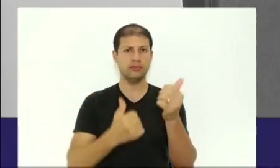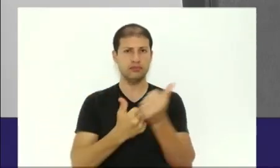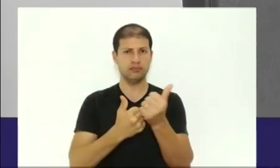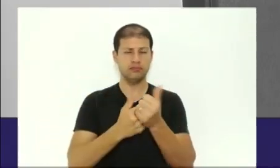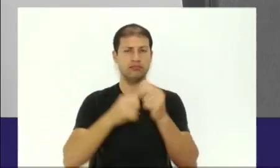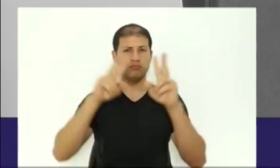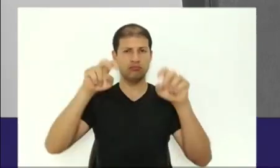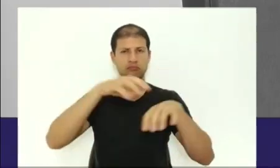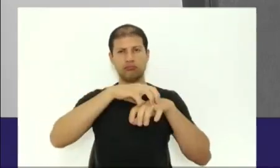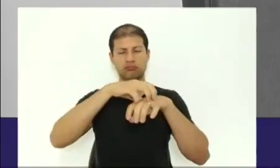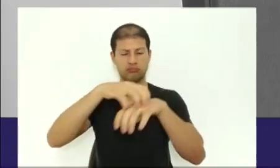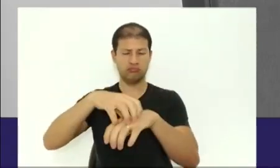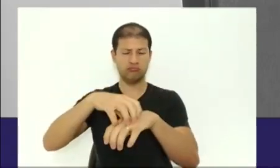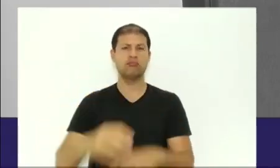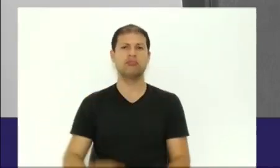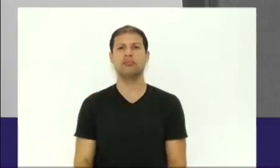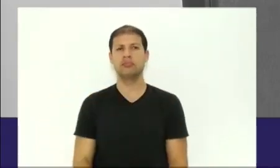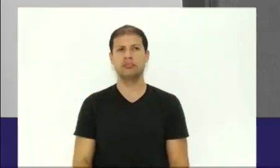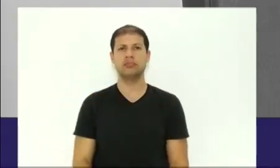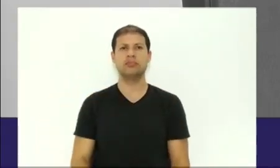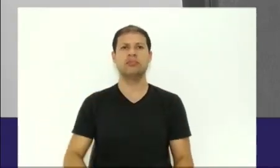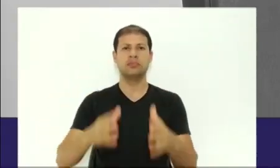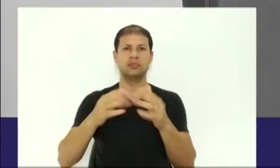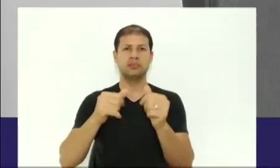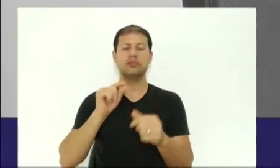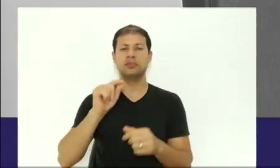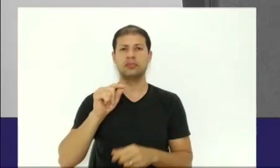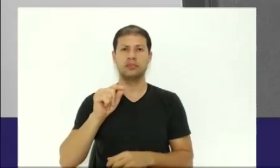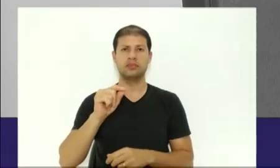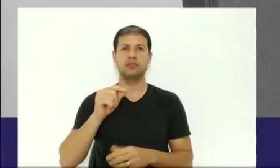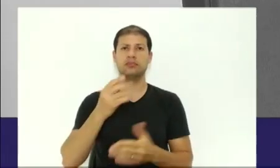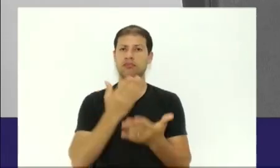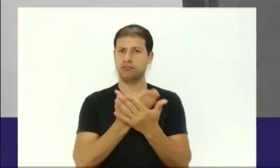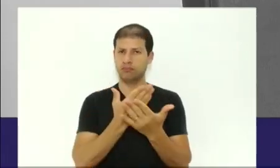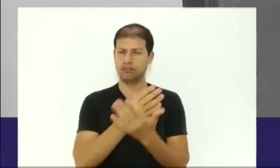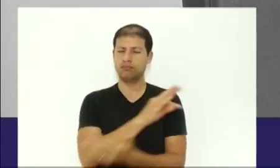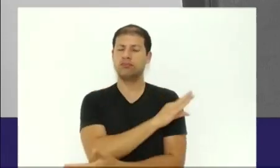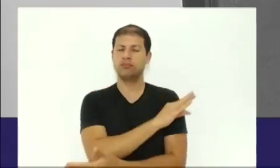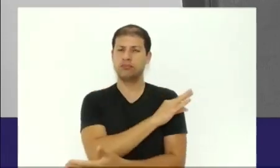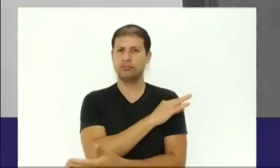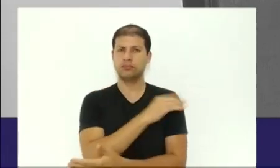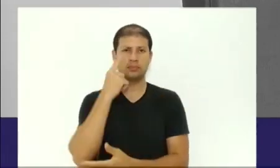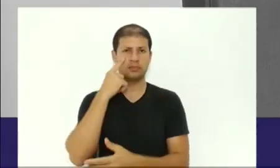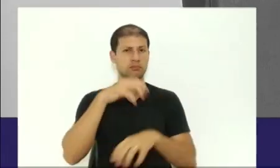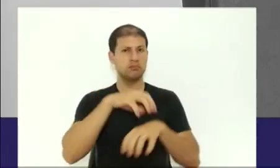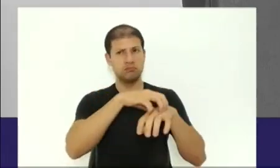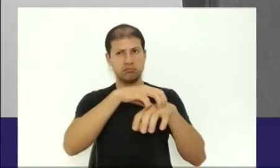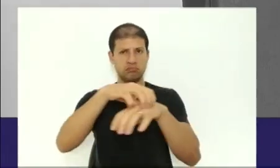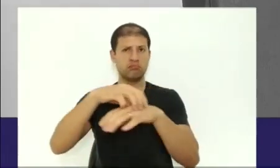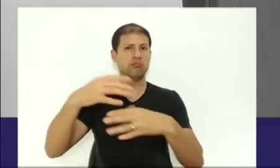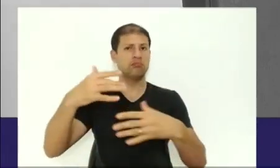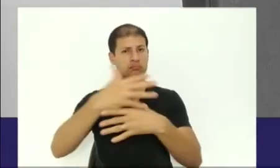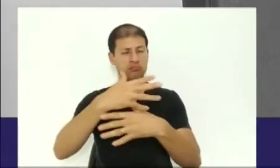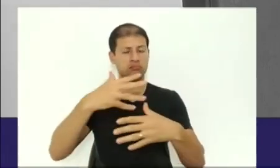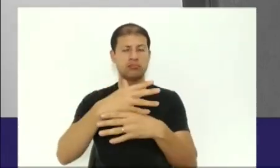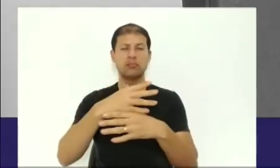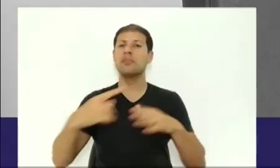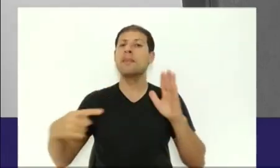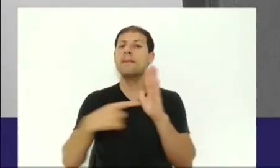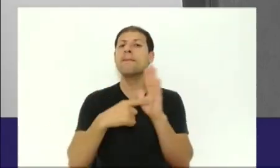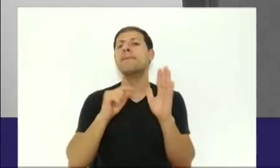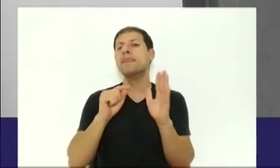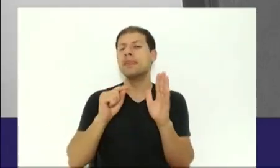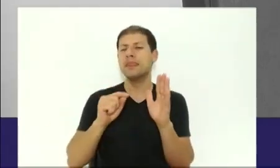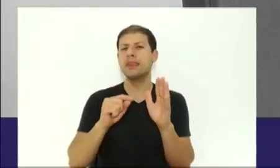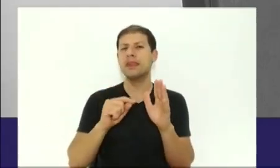Transporte Coletivo, solicita-se realizar estudo técnico de mobilidade urbana com a finalidade de disciplinar